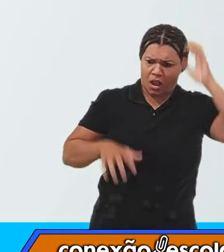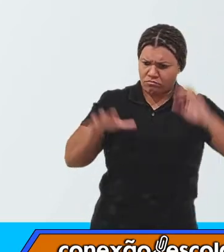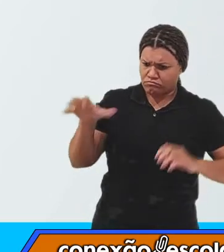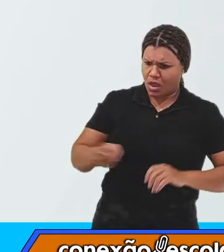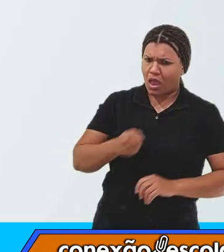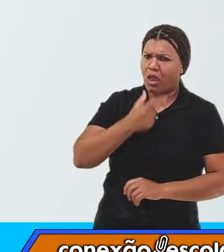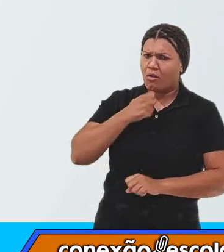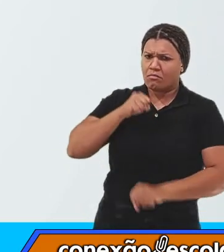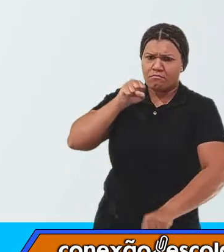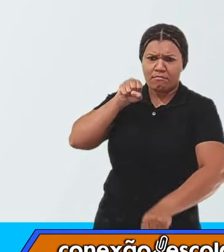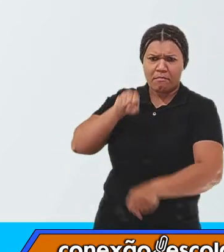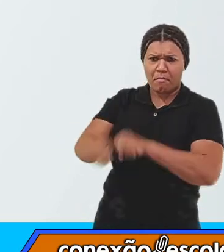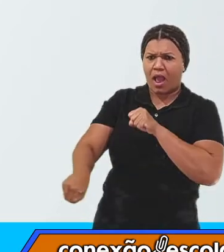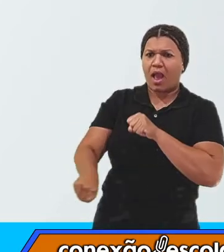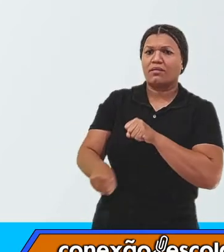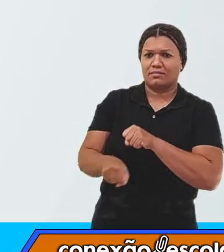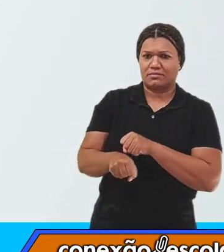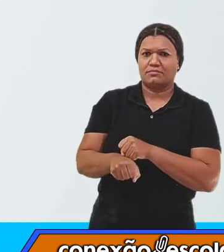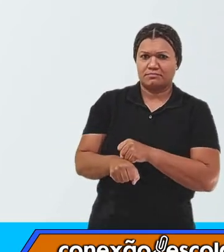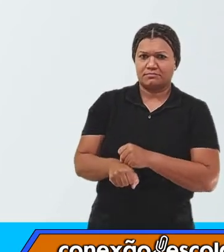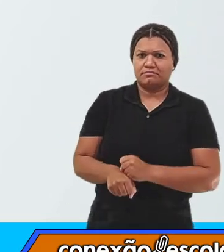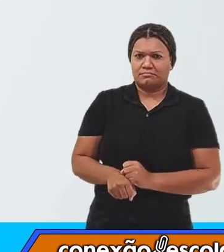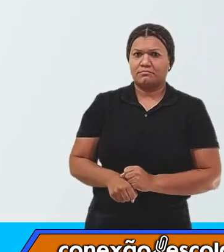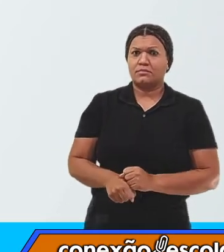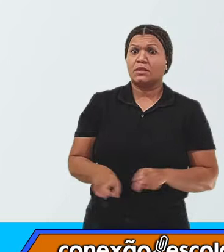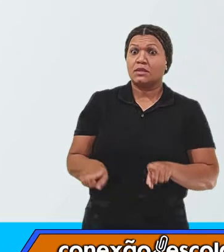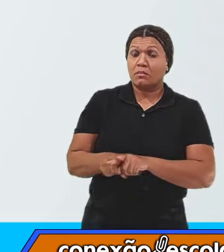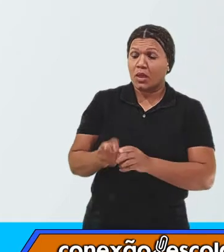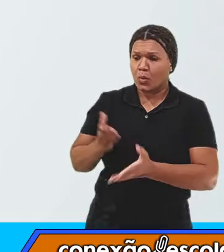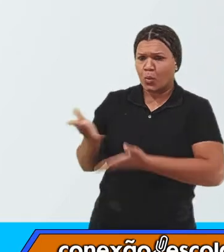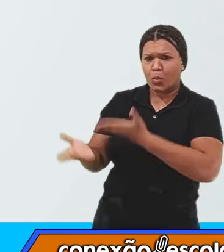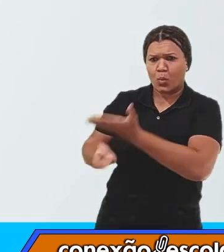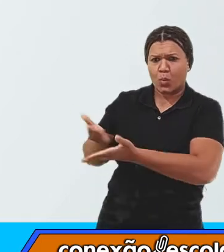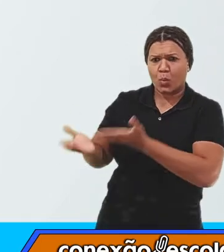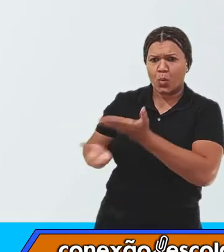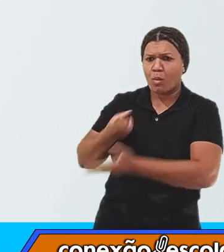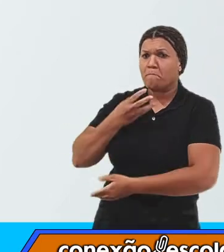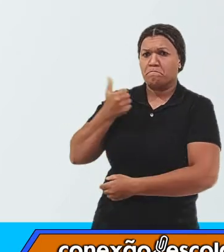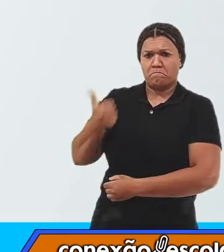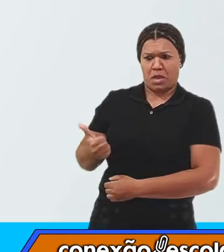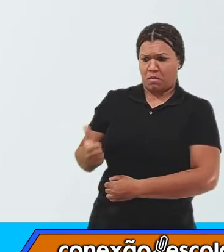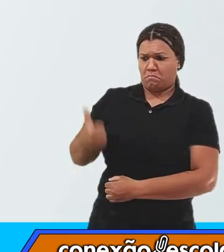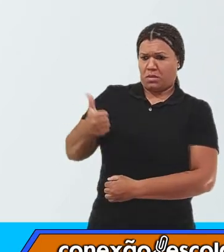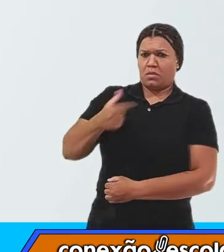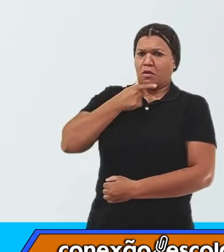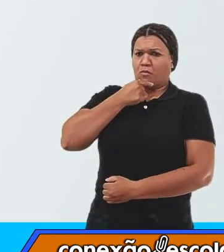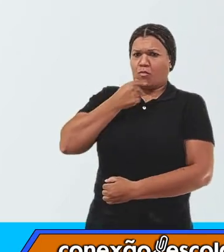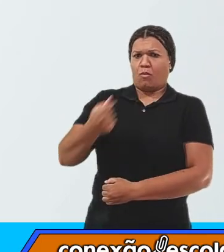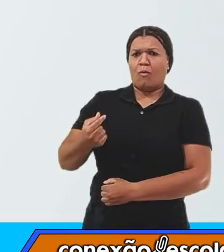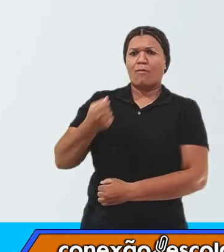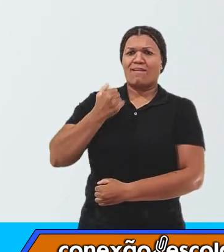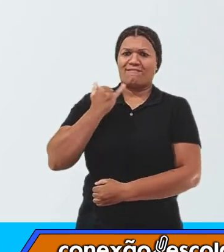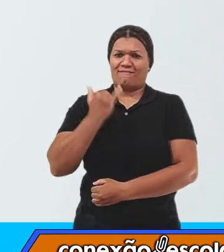matassem esse homem e que tratassem muito bem o primeiro homem que falou.